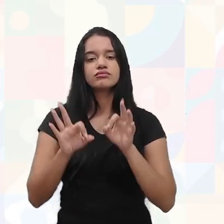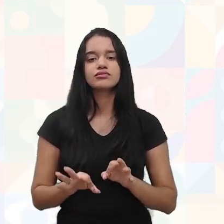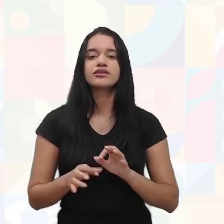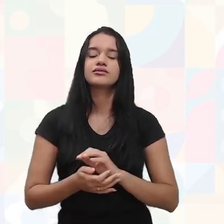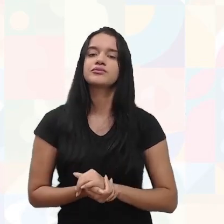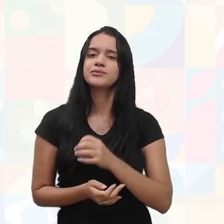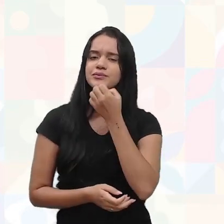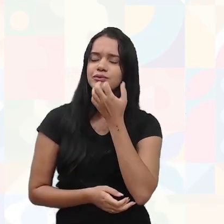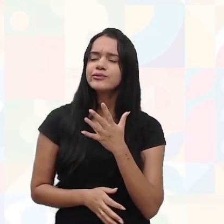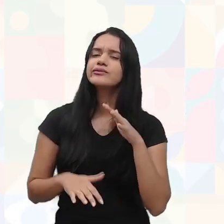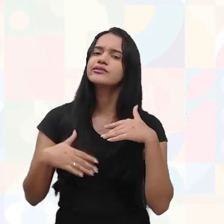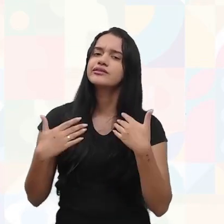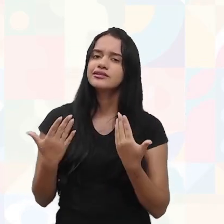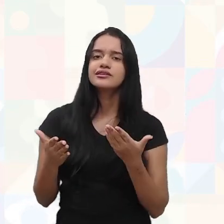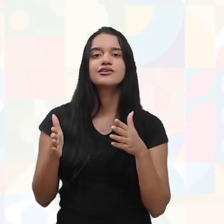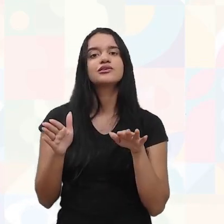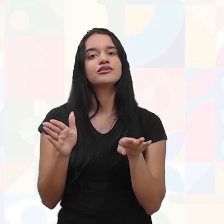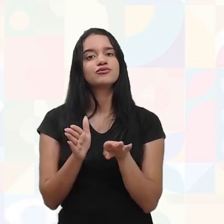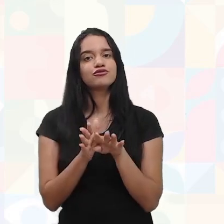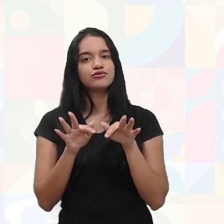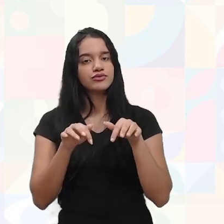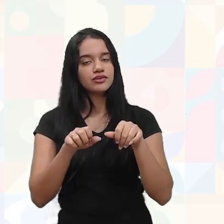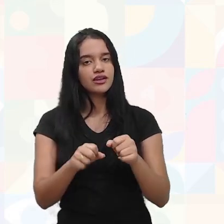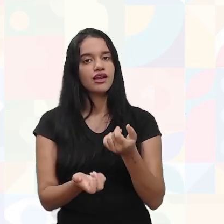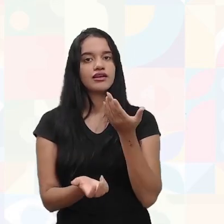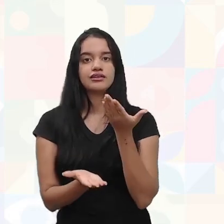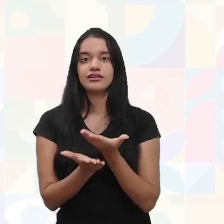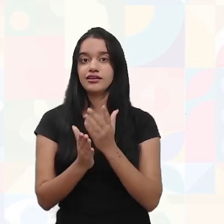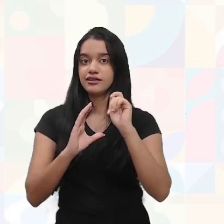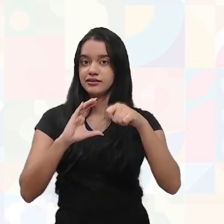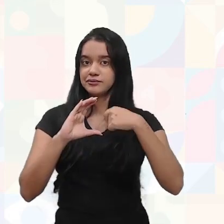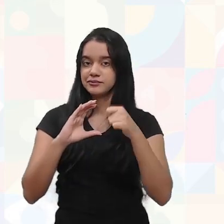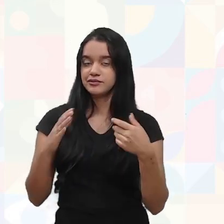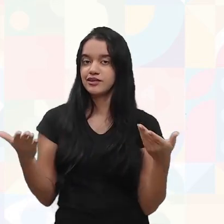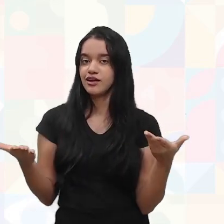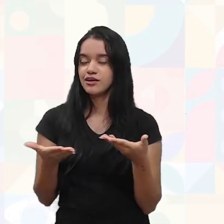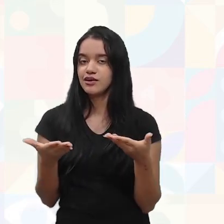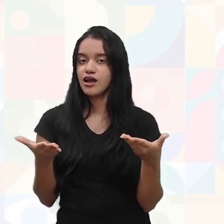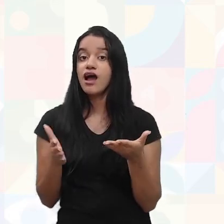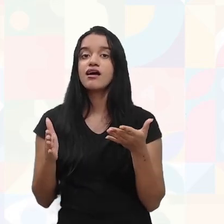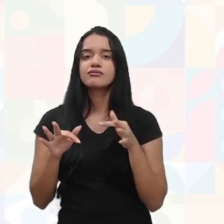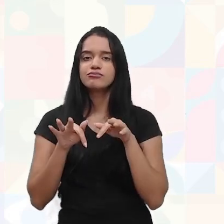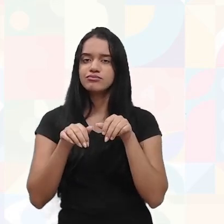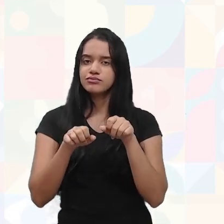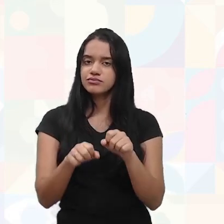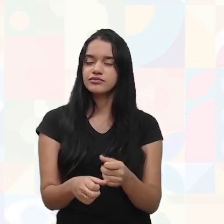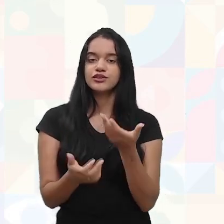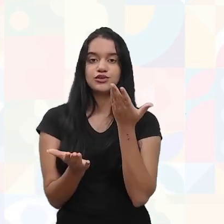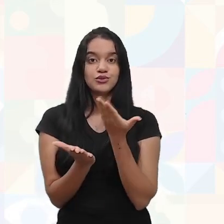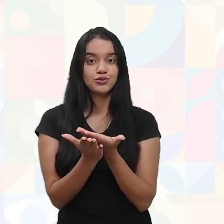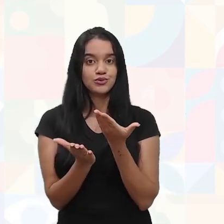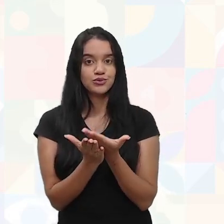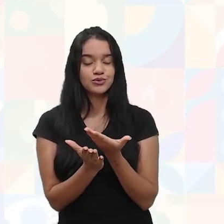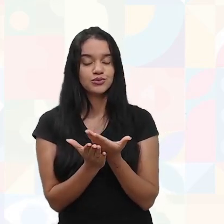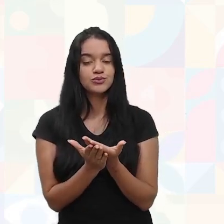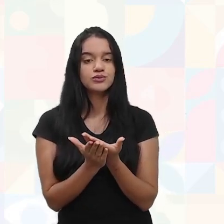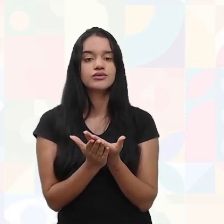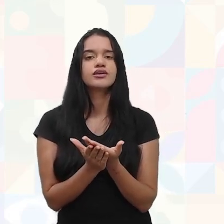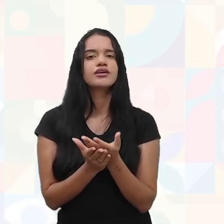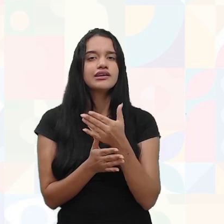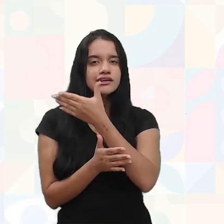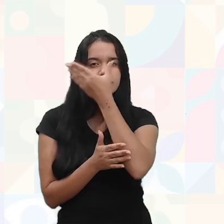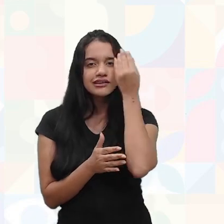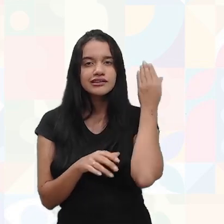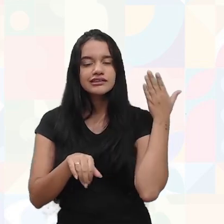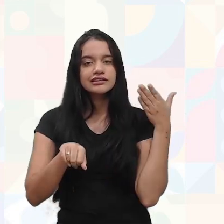Bom, então chegamos ao final da nossa videoaula e para finalizar o estudo dessa unidade, não esqueça